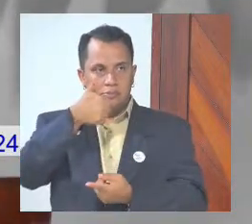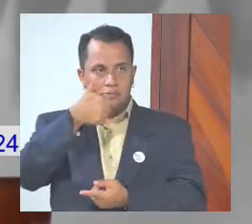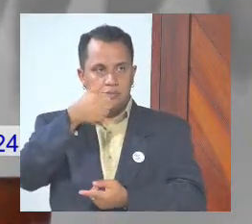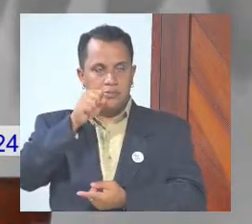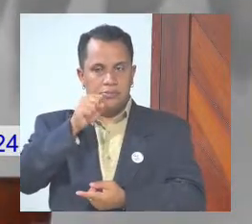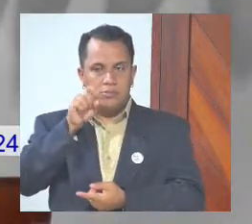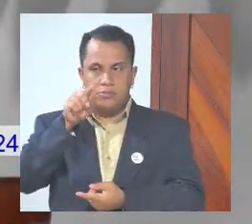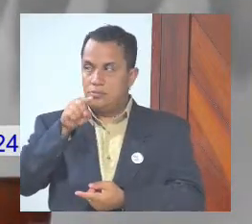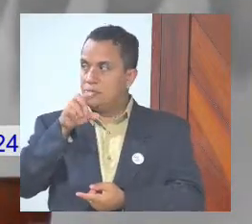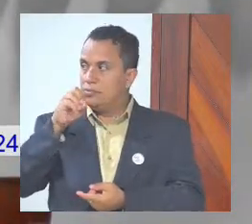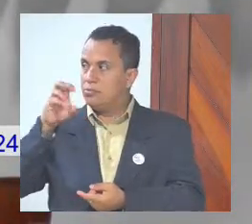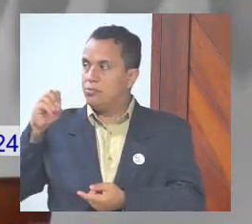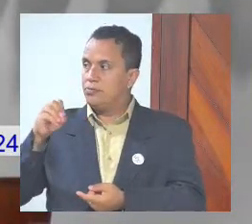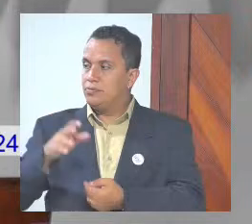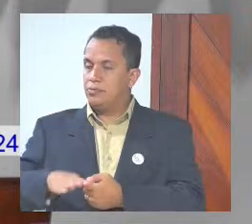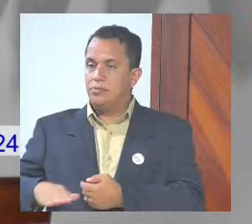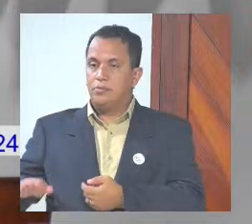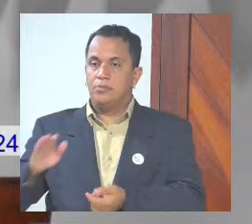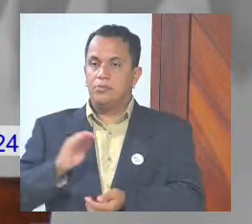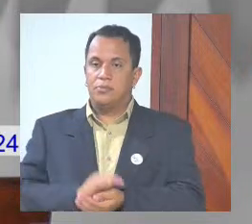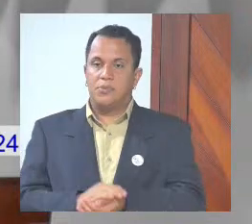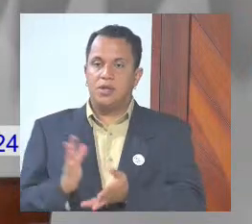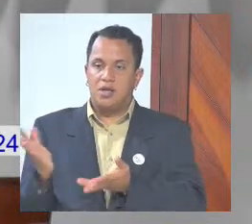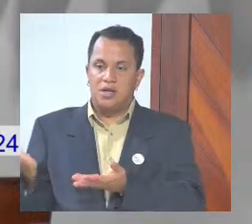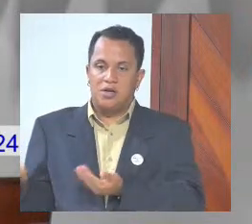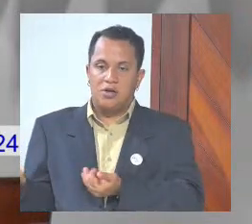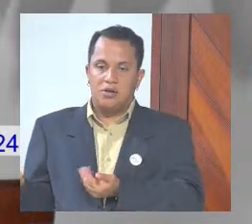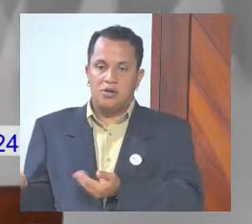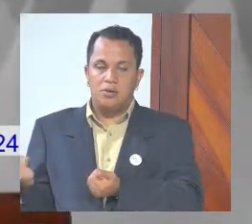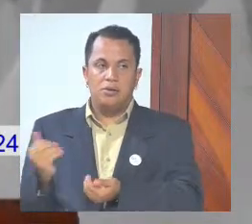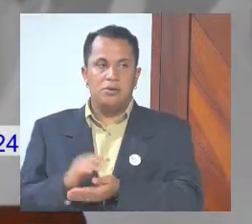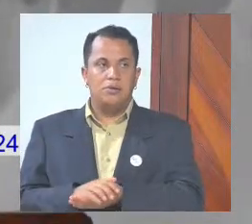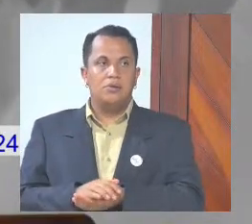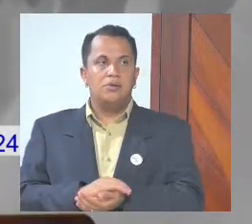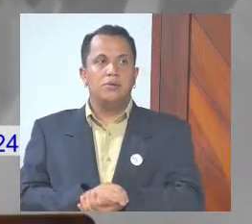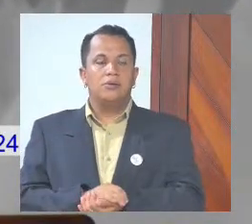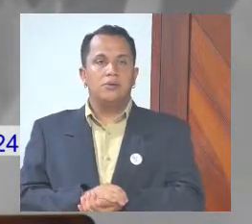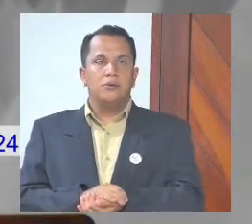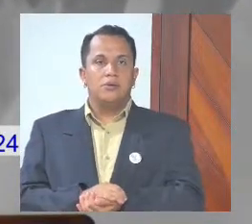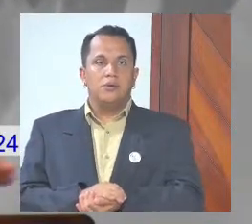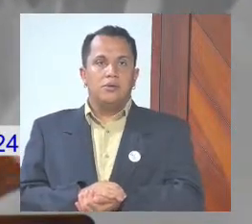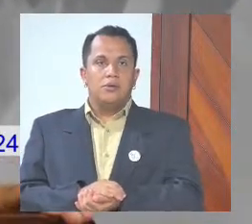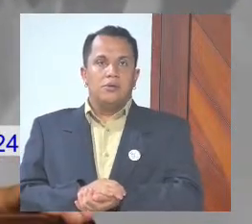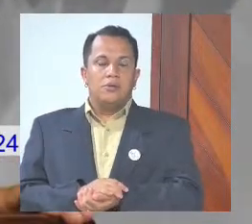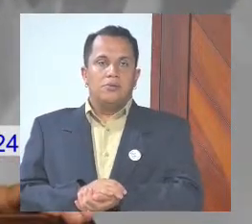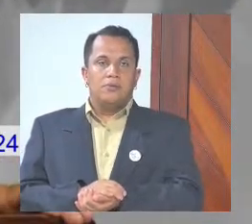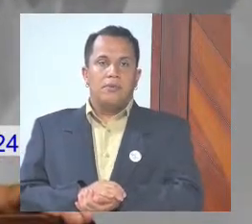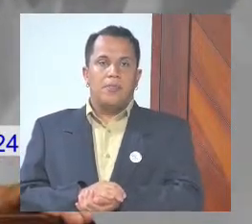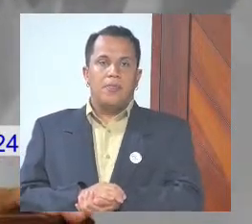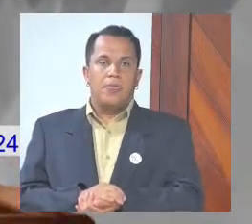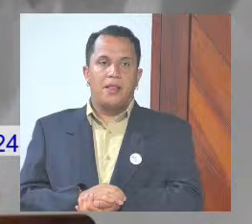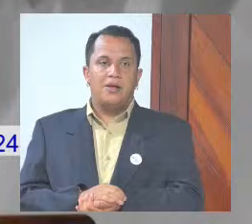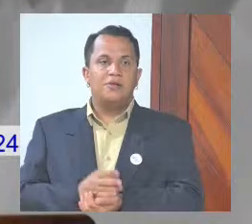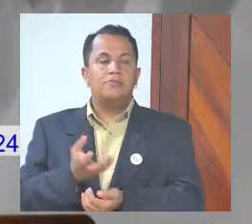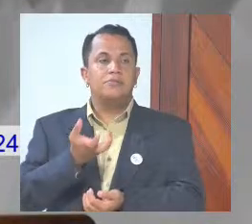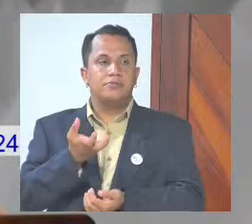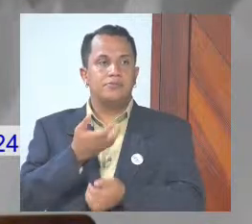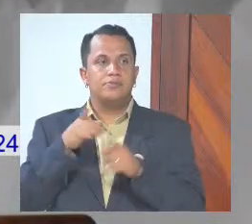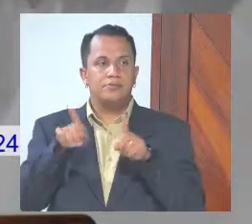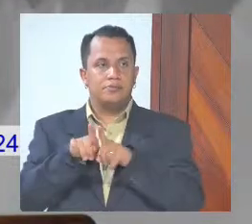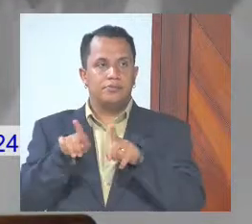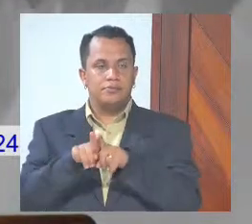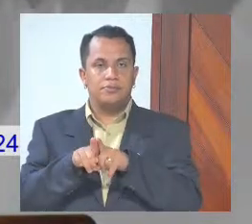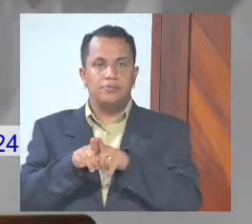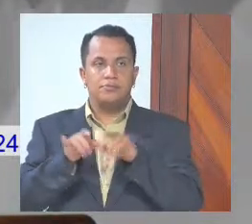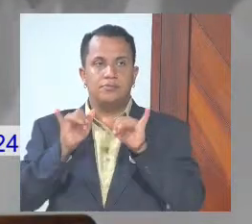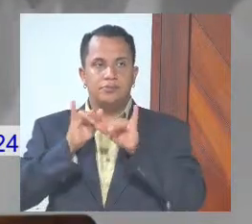mil crianças, adolescentes e jovens. Quero citar também